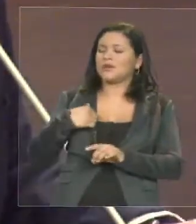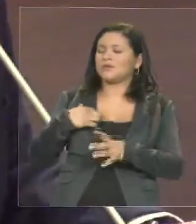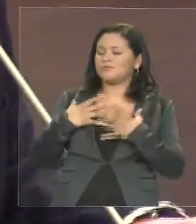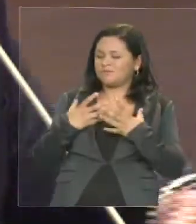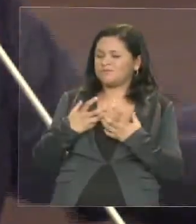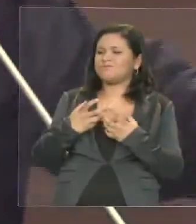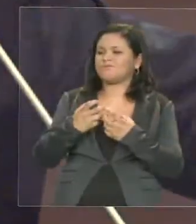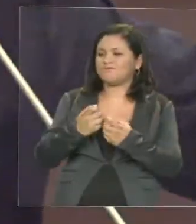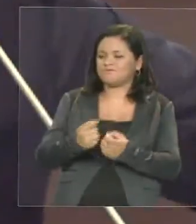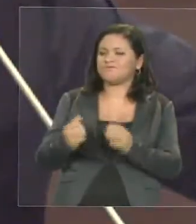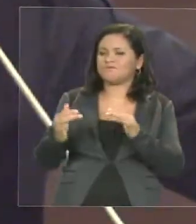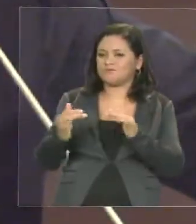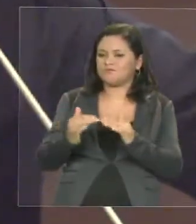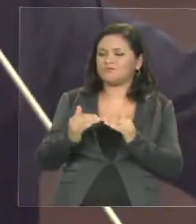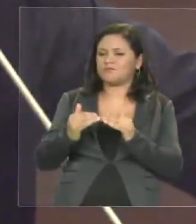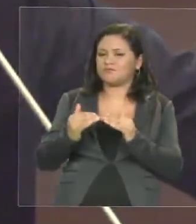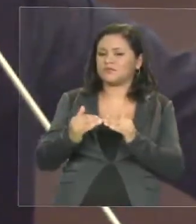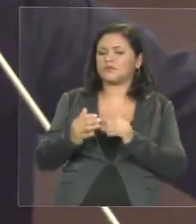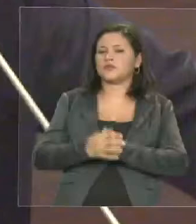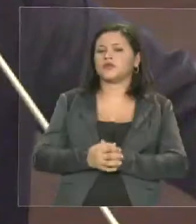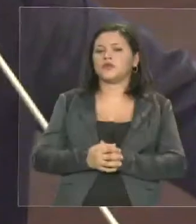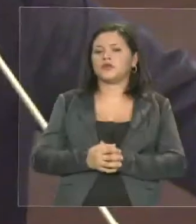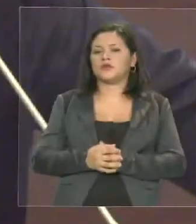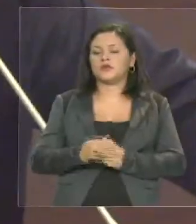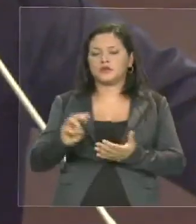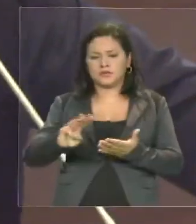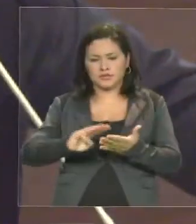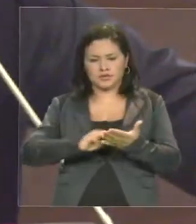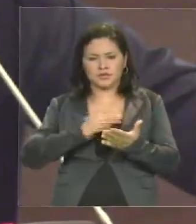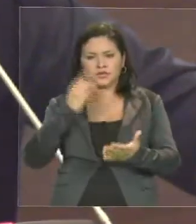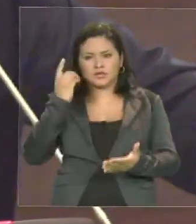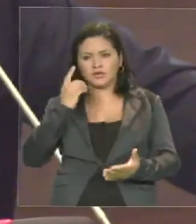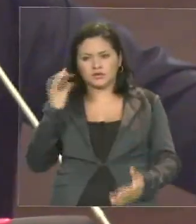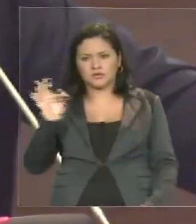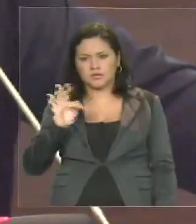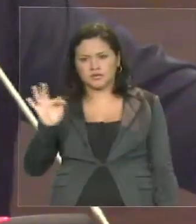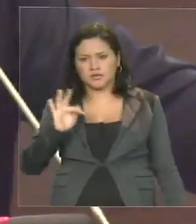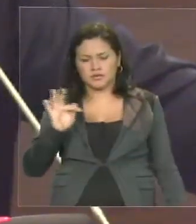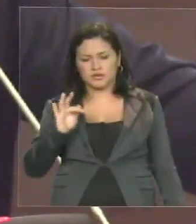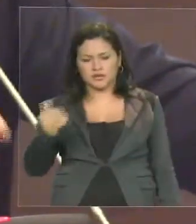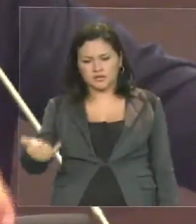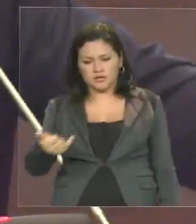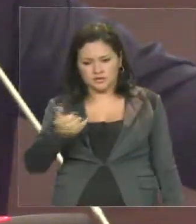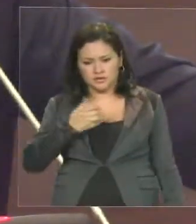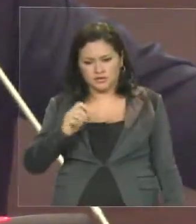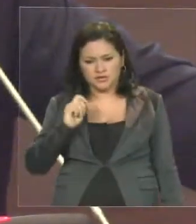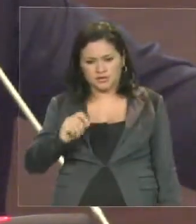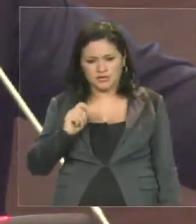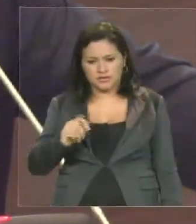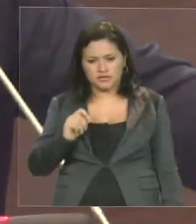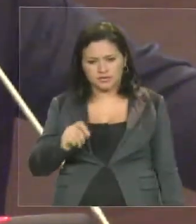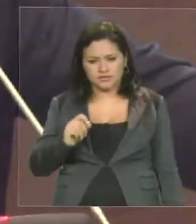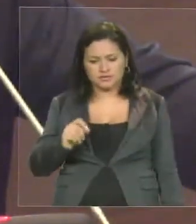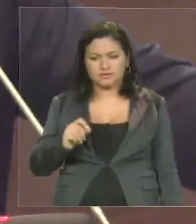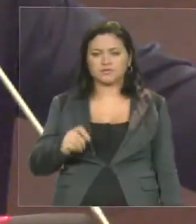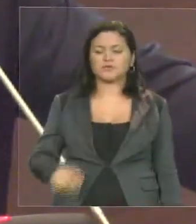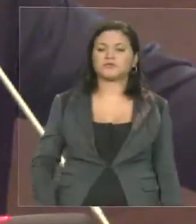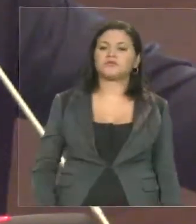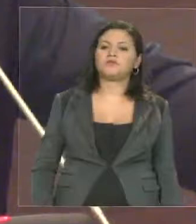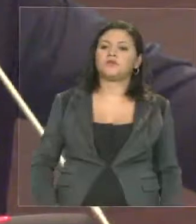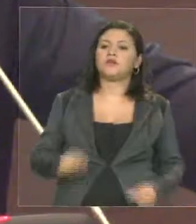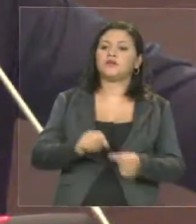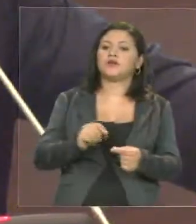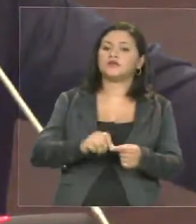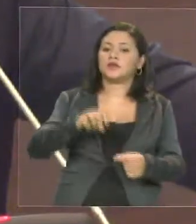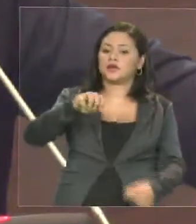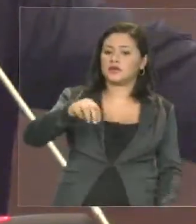deputado Rafael, uma mensagem de um deputado federal me informando aqui que o Temer está editando uma medida provisória parcelando